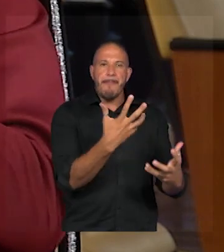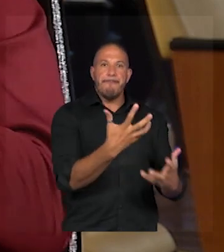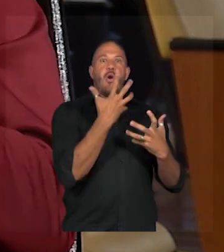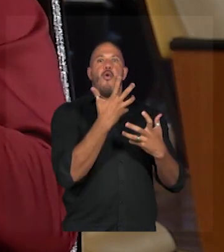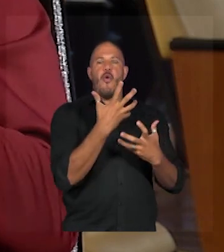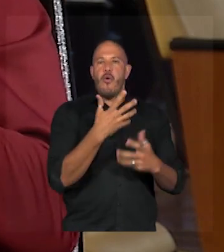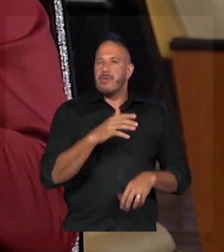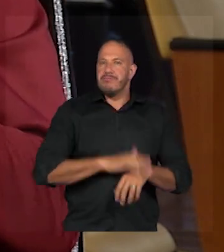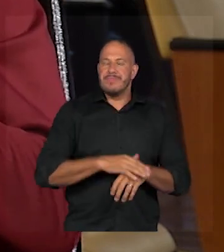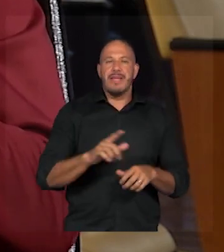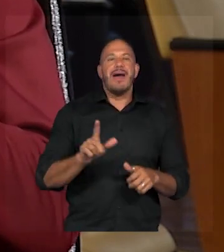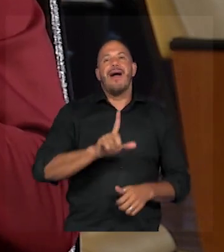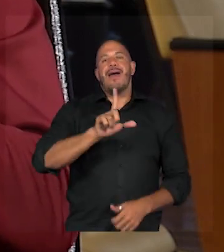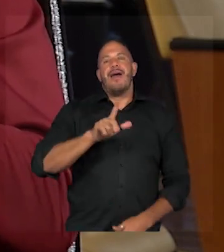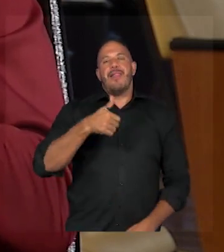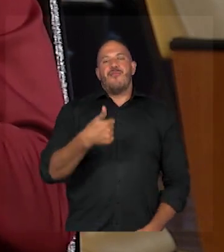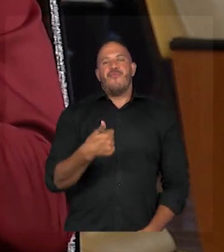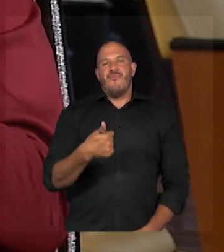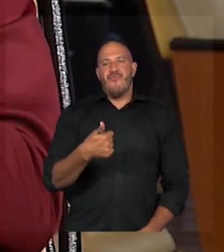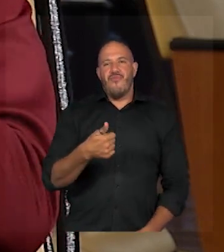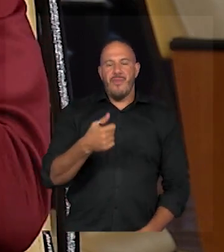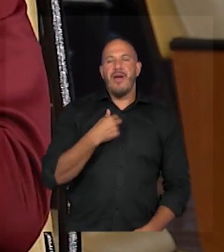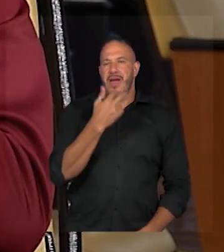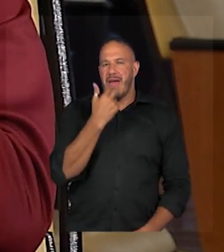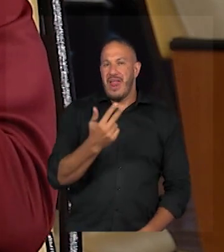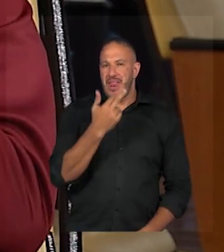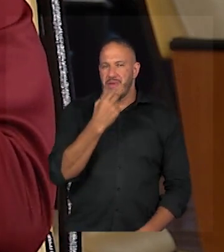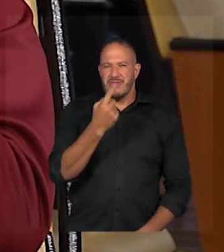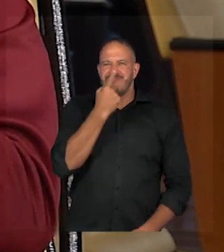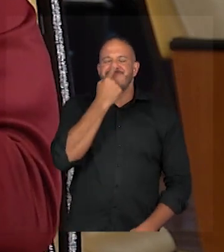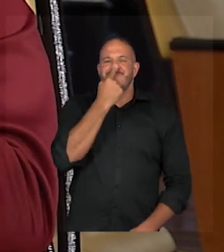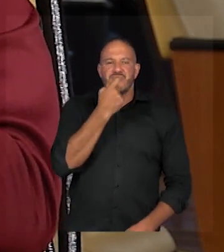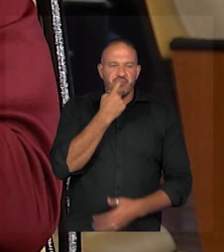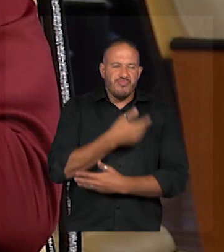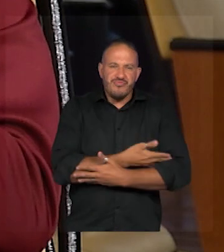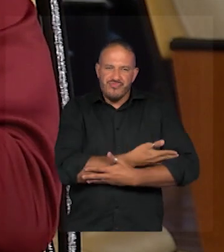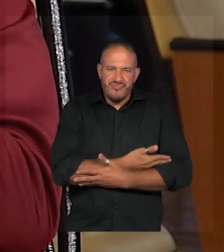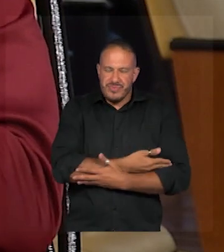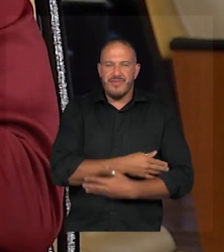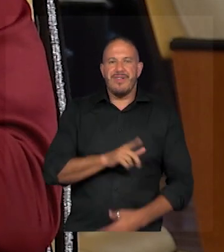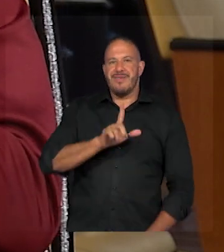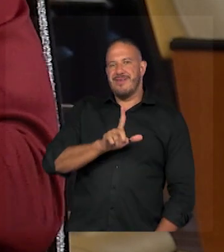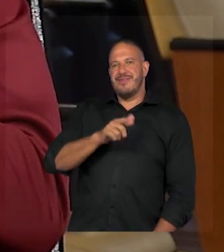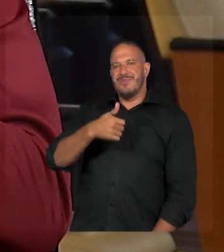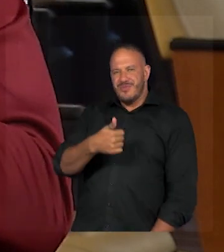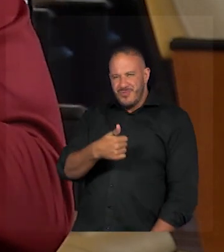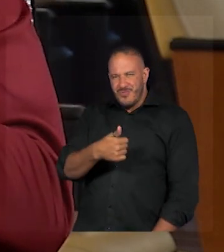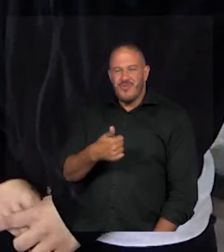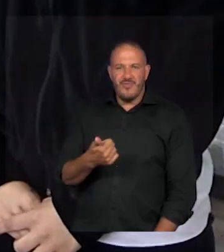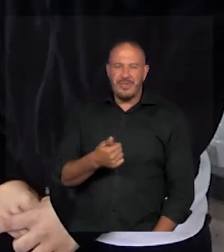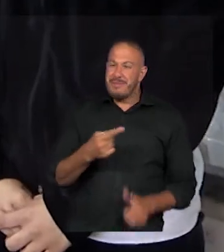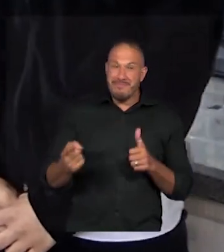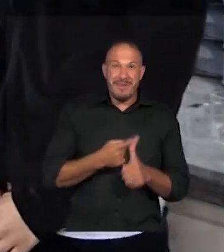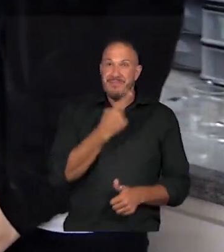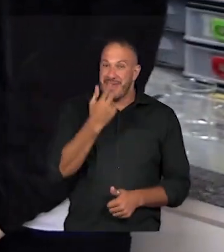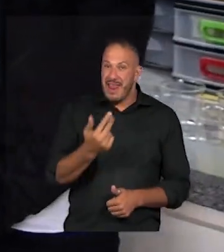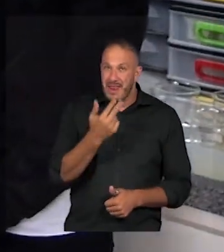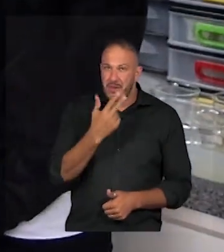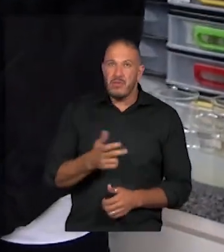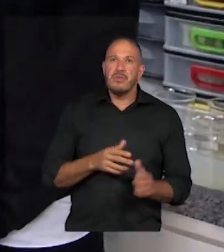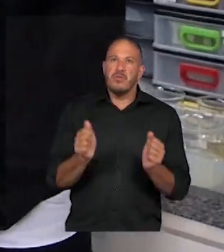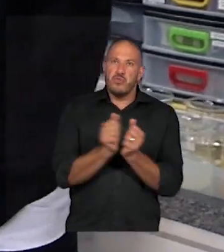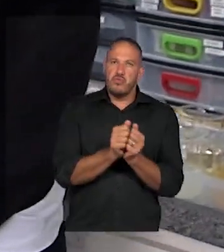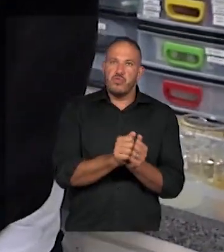o primeiro idioma dele, a língua materna deles, a gente fala L1, né? Língua de berço. Com o